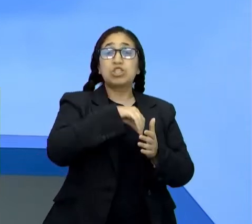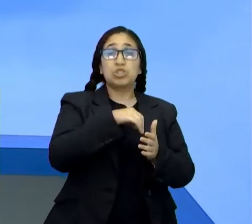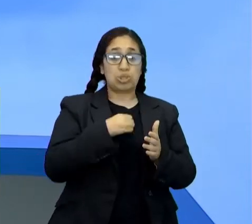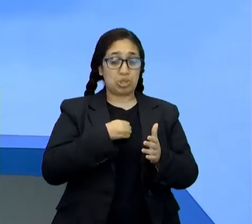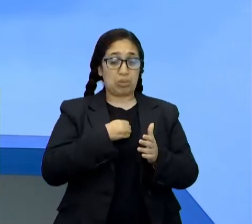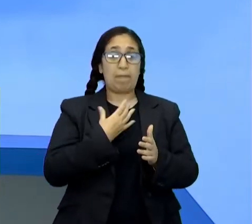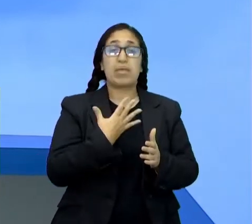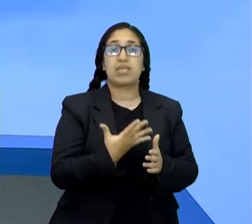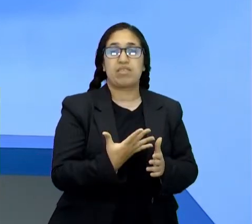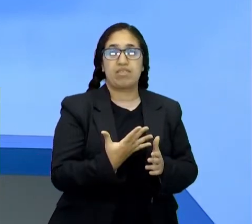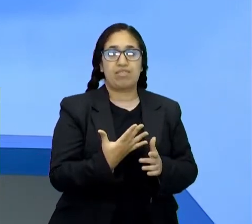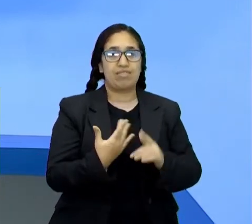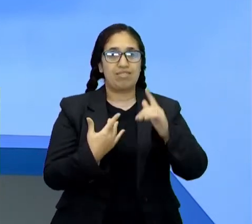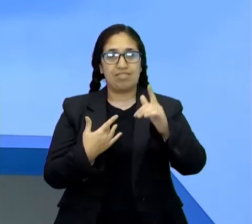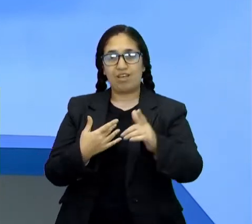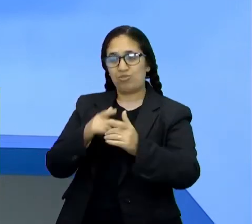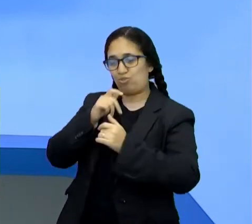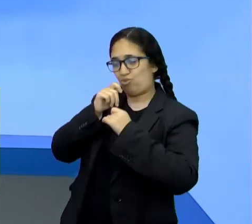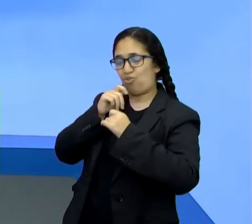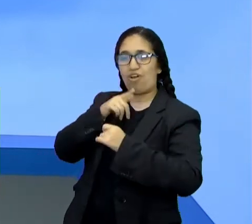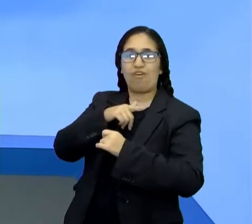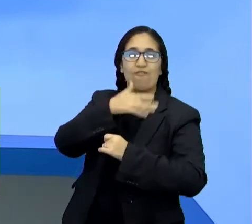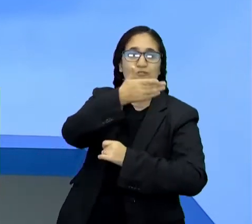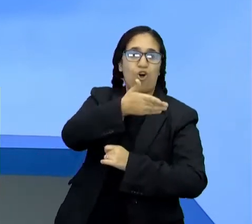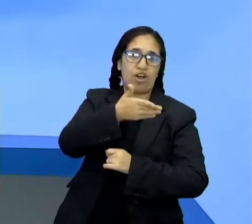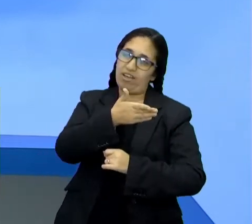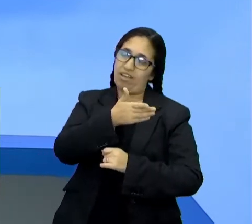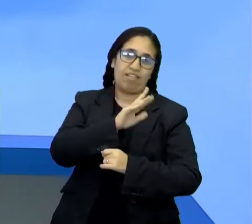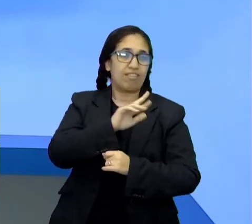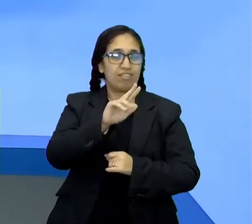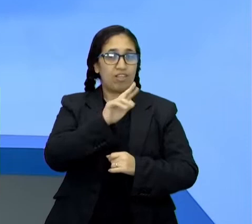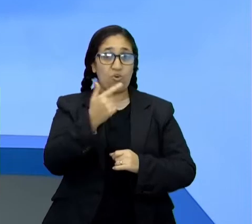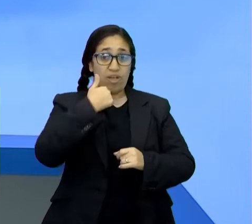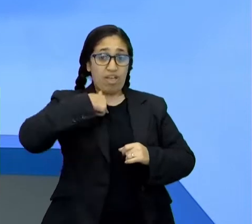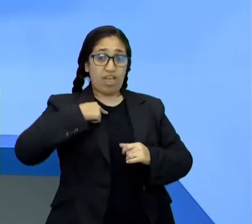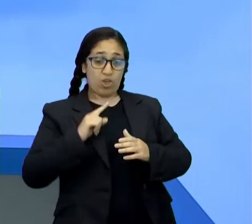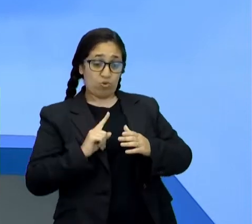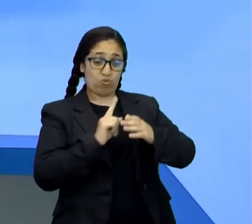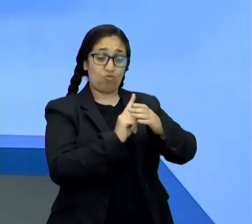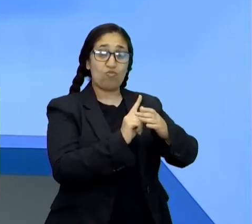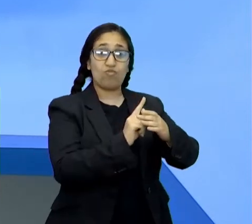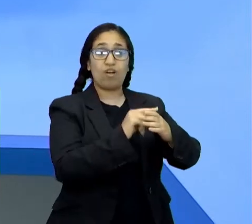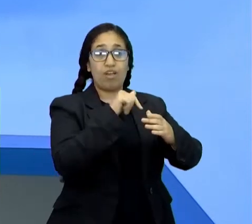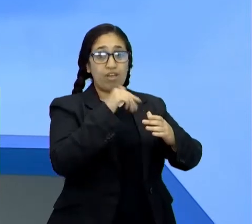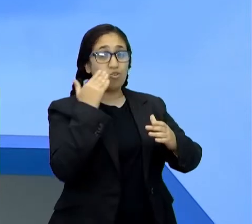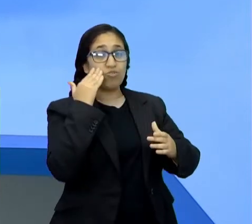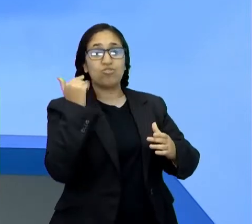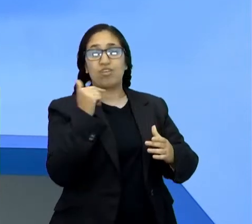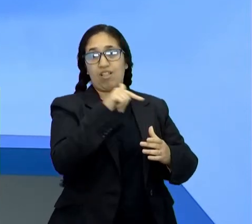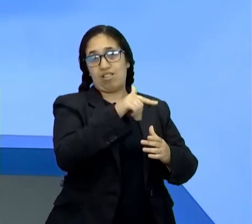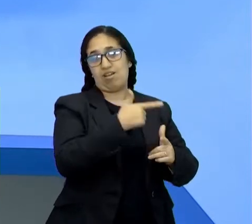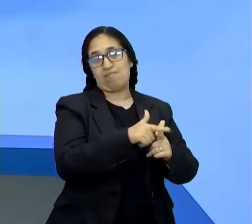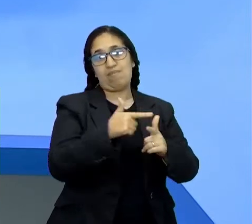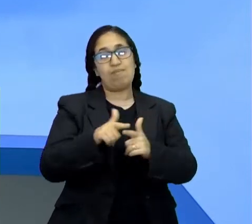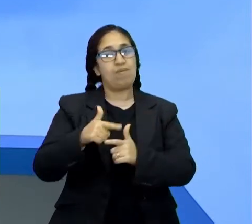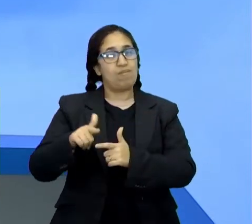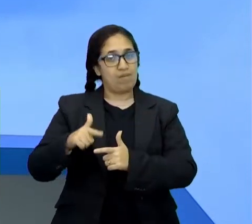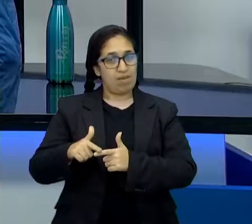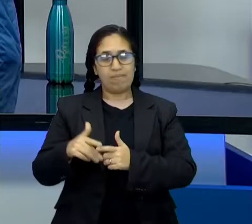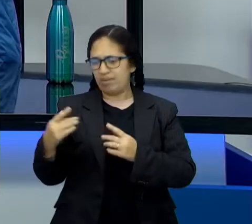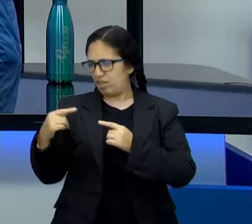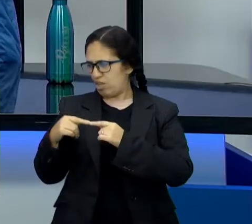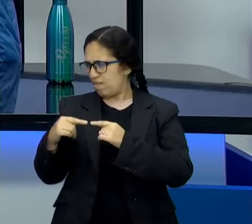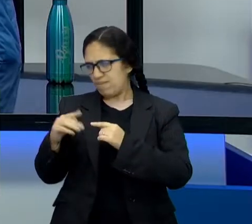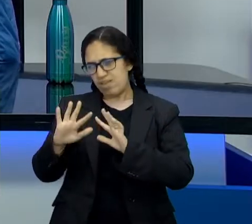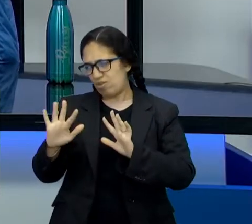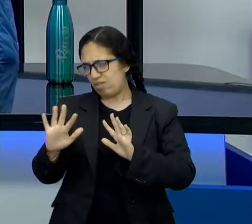mim, não do jornalista ou de alguém que está fora, porque eu estou caminhando ali no meu bairro e eu percebo qual é o problema. Tem a ver ou eu